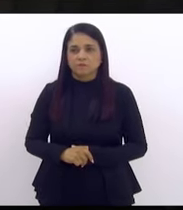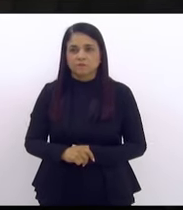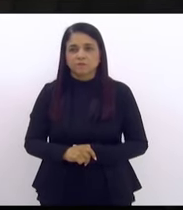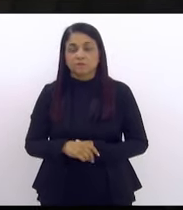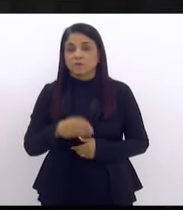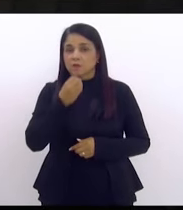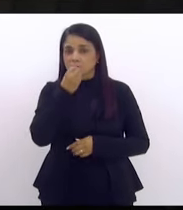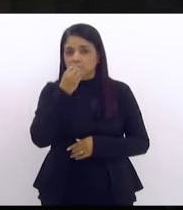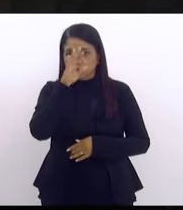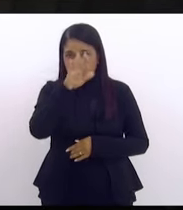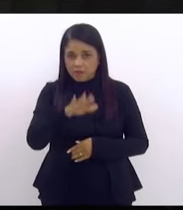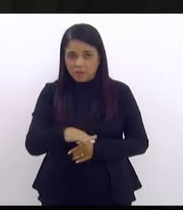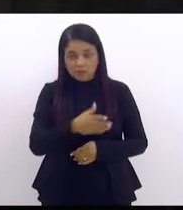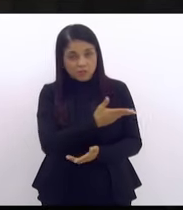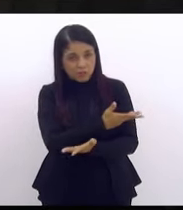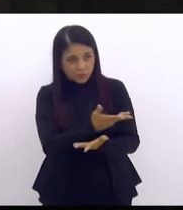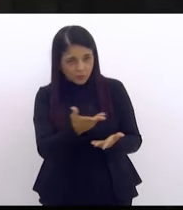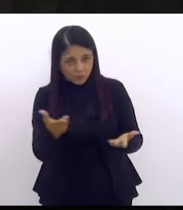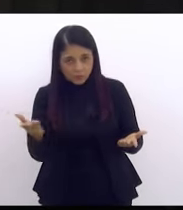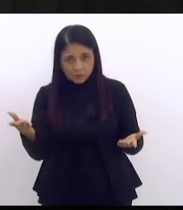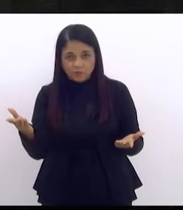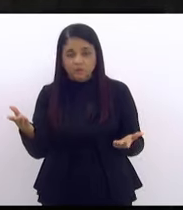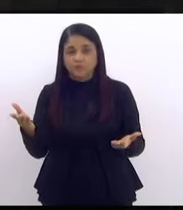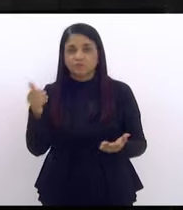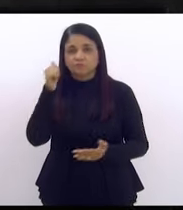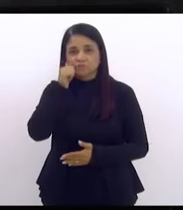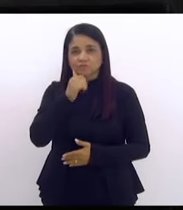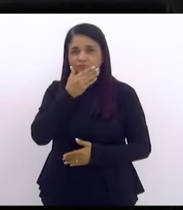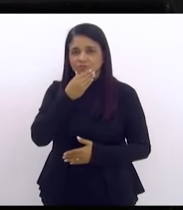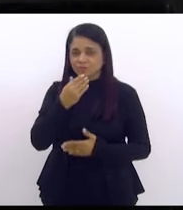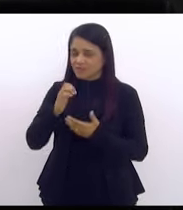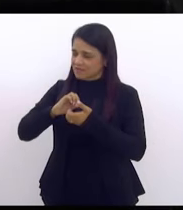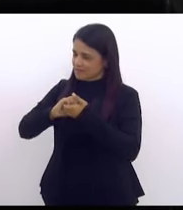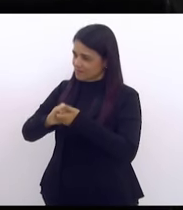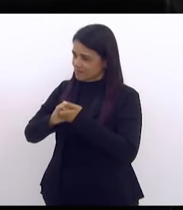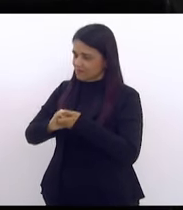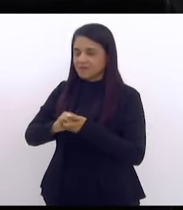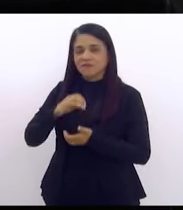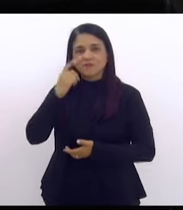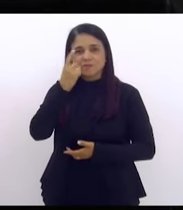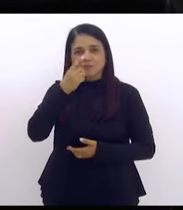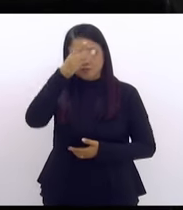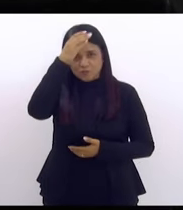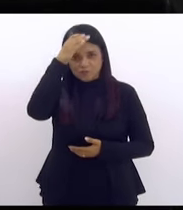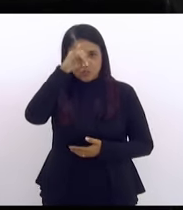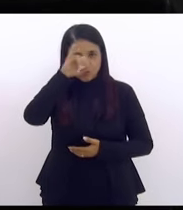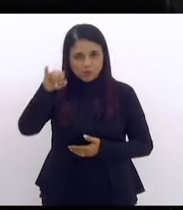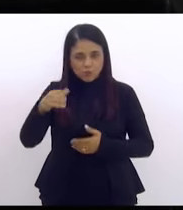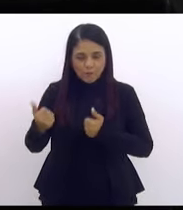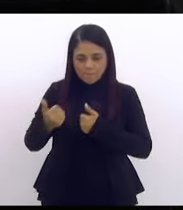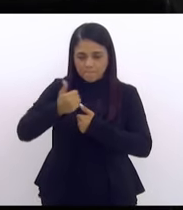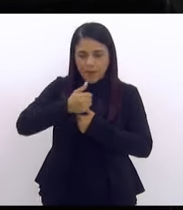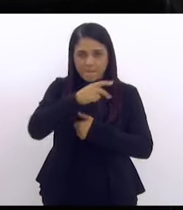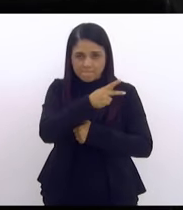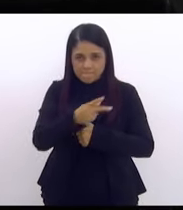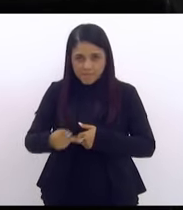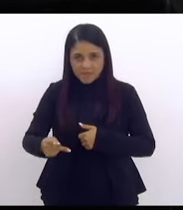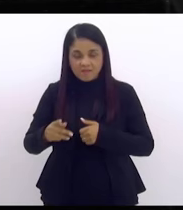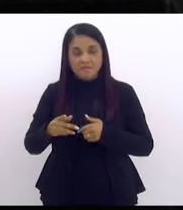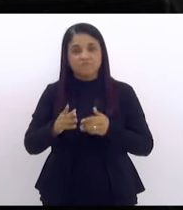Uma boa tarde a todos e todas. Saudar a nobre deputada Tia Ju, que ora preside esse expediente